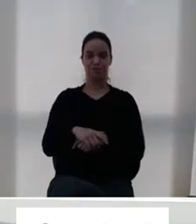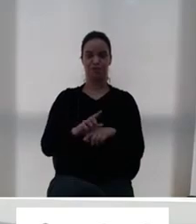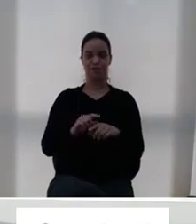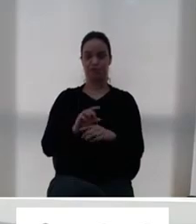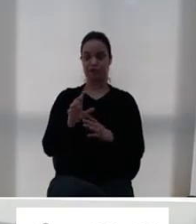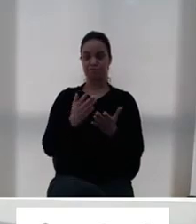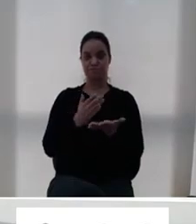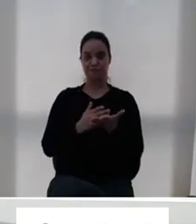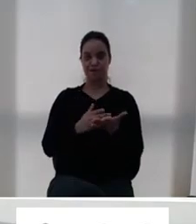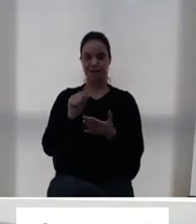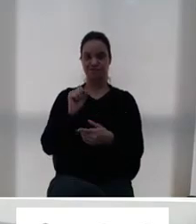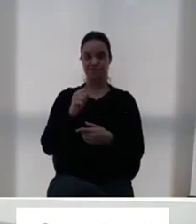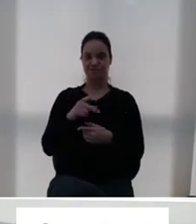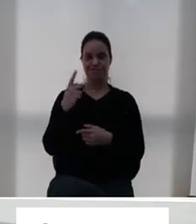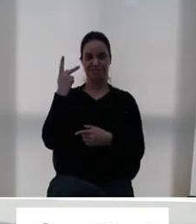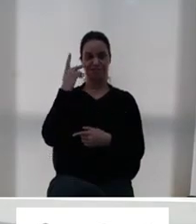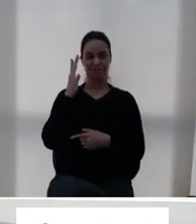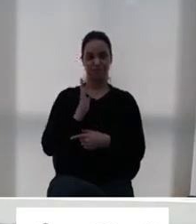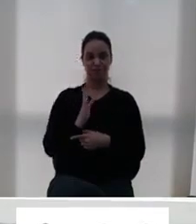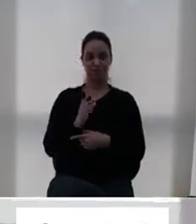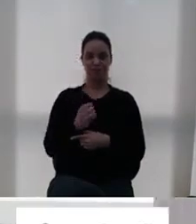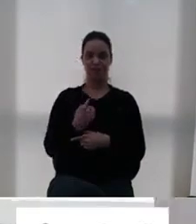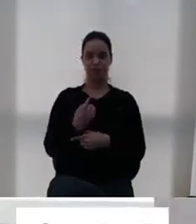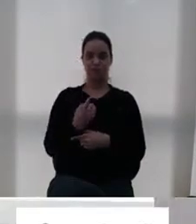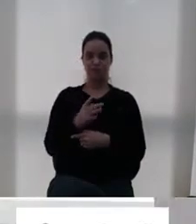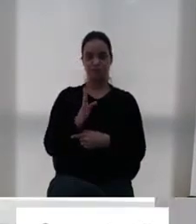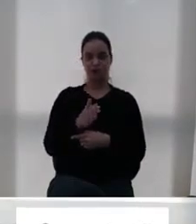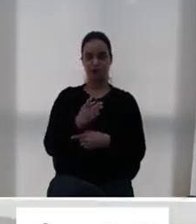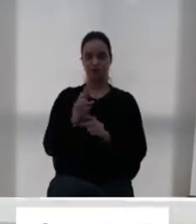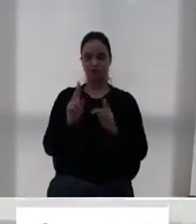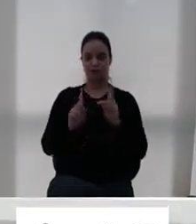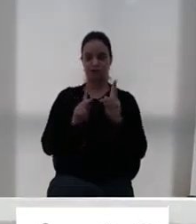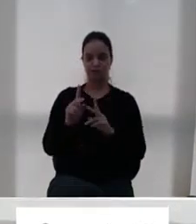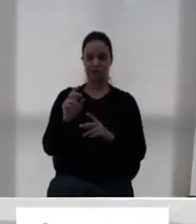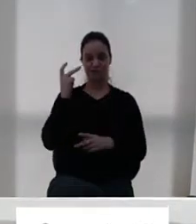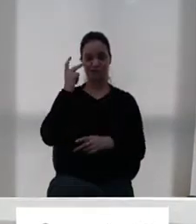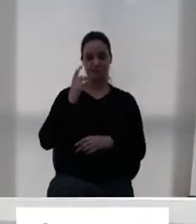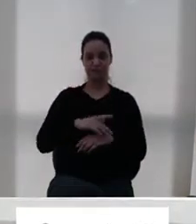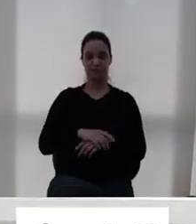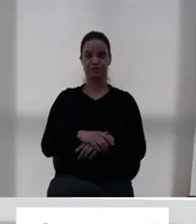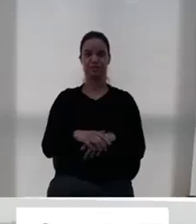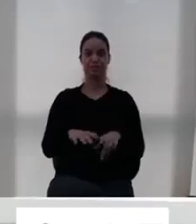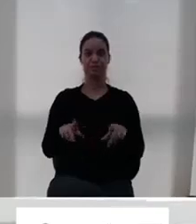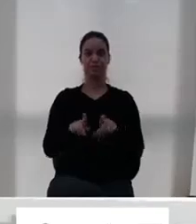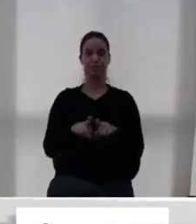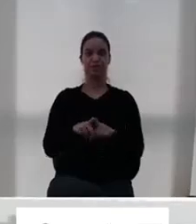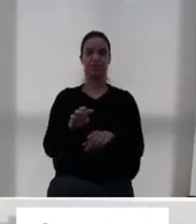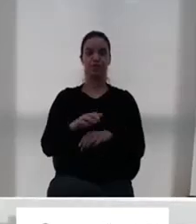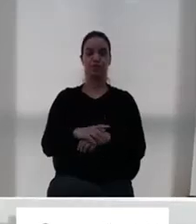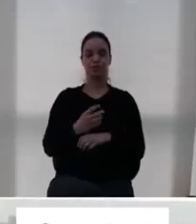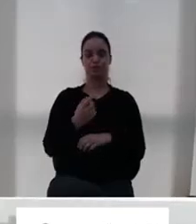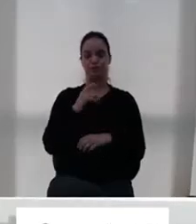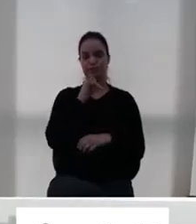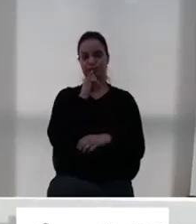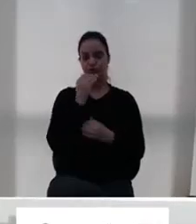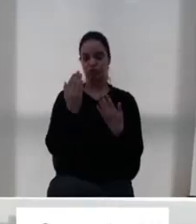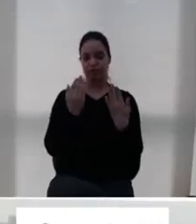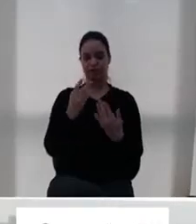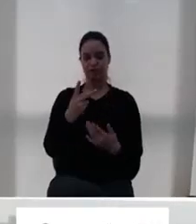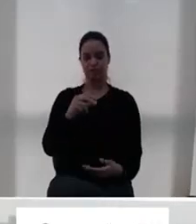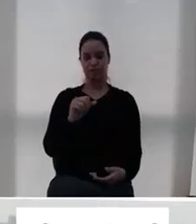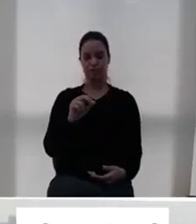1/3 da cidade de São Paulo e 1/4 da população paulista. Agrega territórios distantes, como Parelheiros, e a